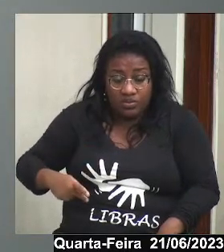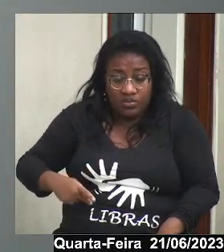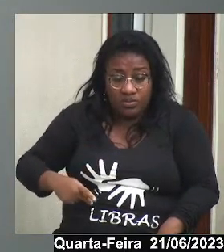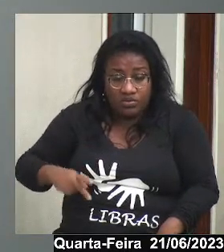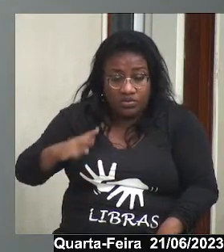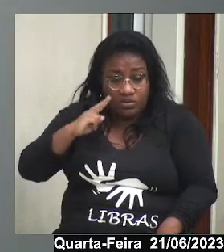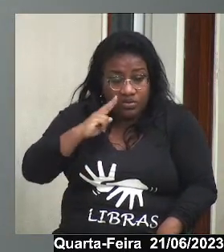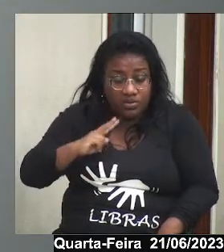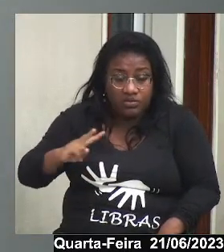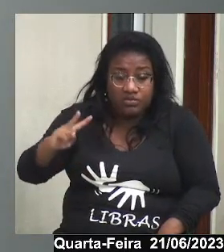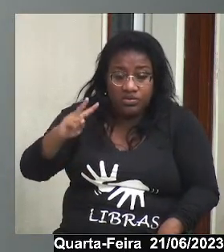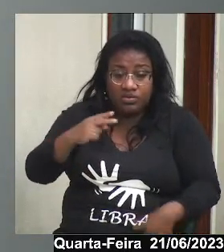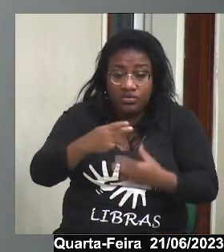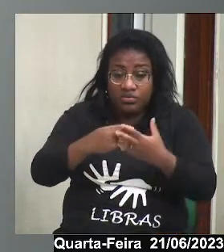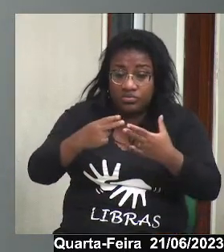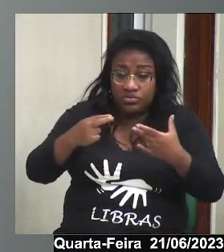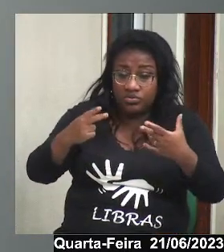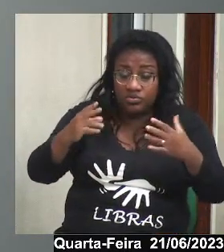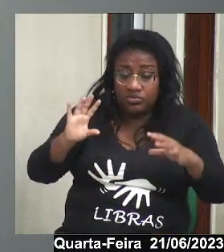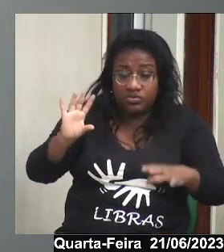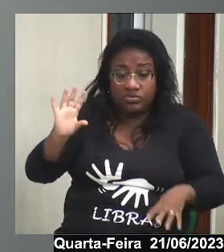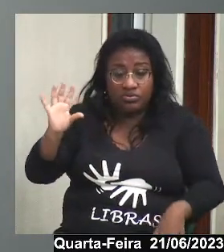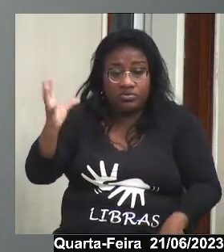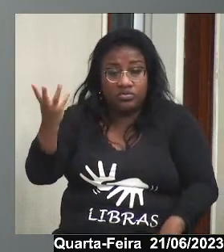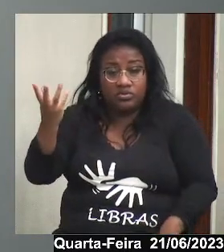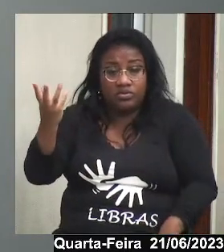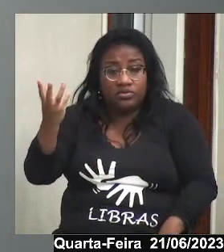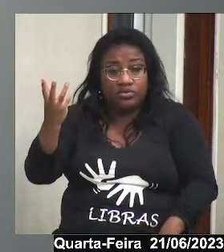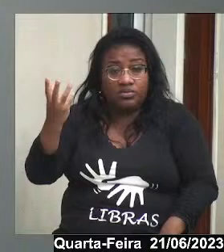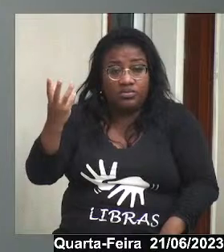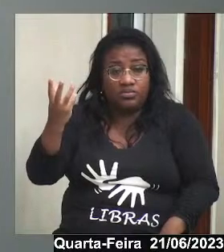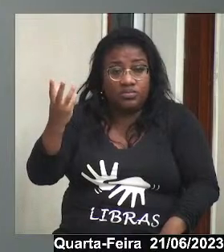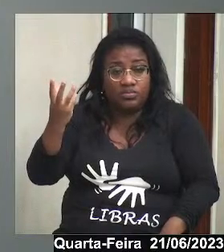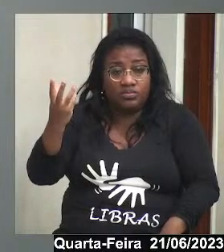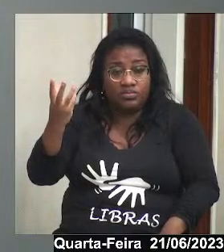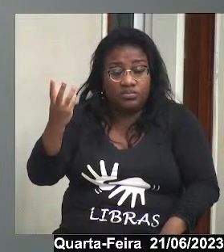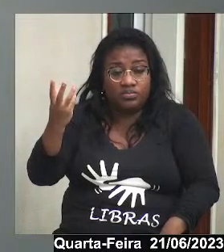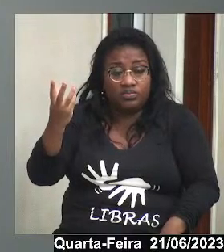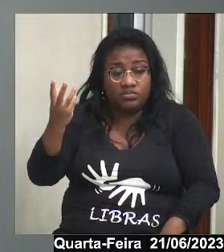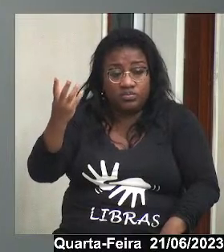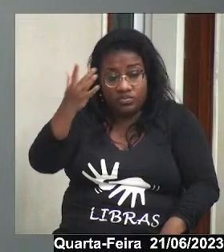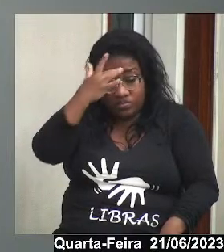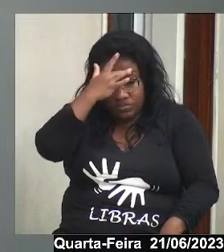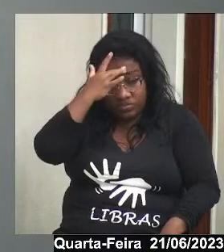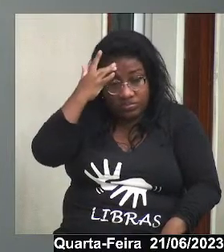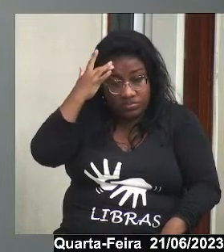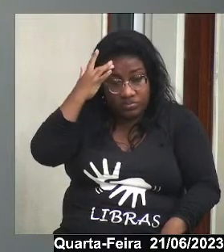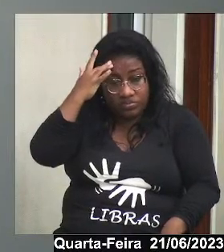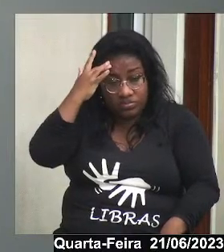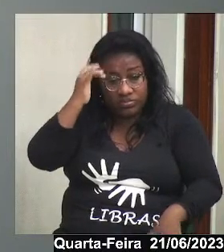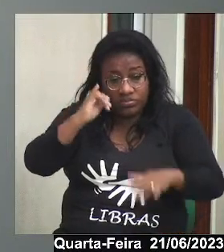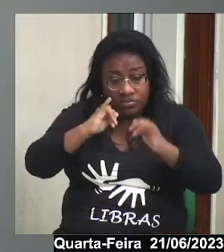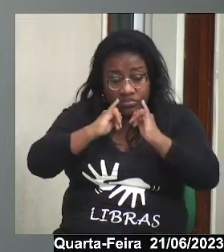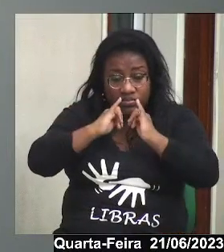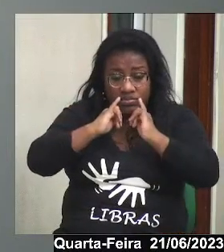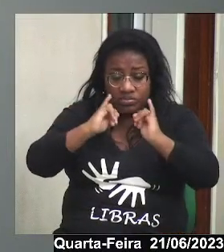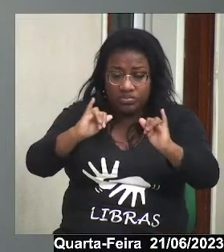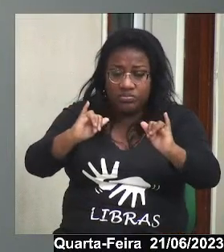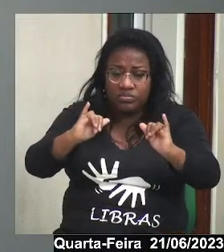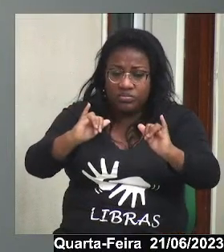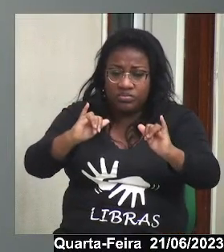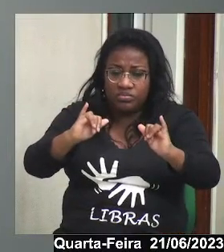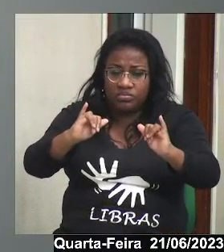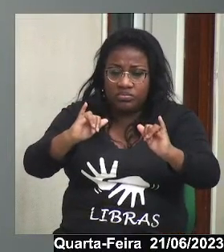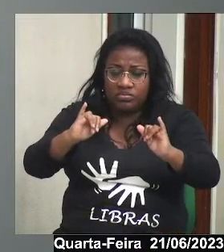Artes e viu as atrocidades que estão fazendo com o centro histórico. Gente colocando fachada